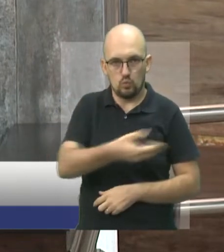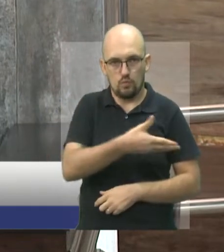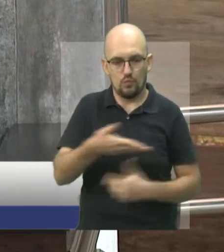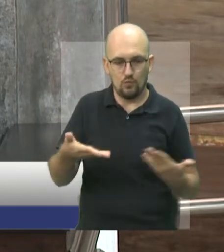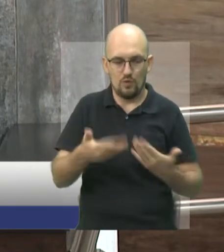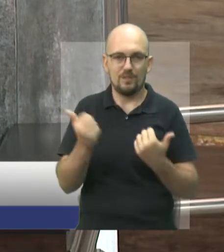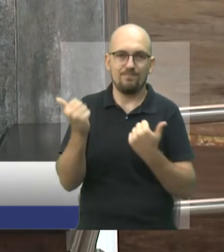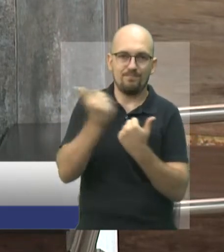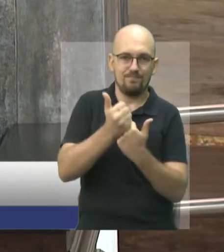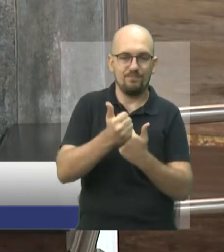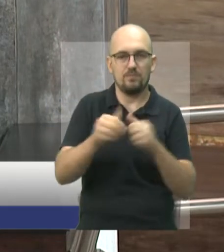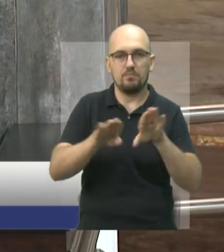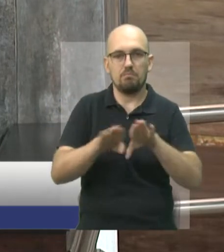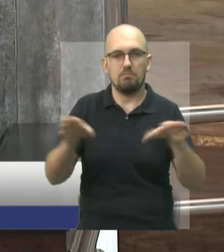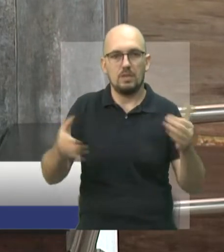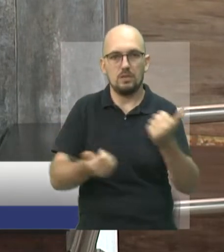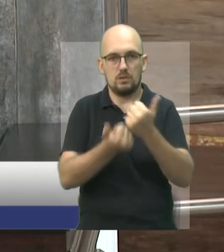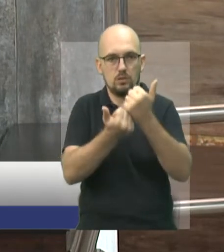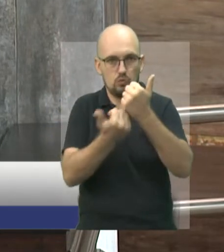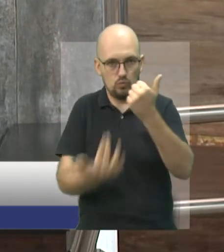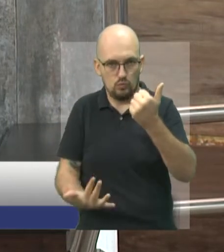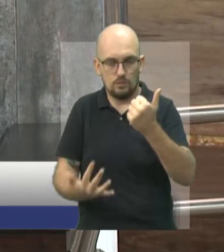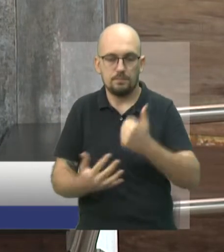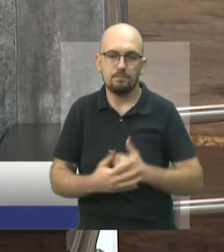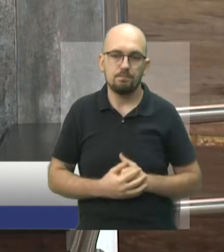eu sou a pessoa que...